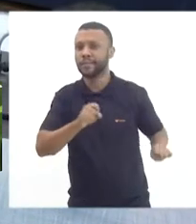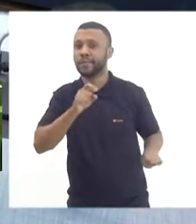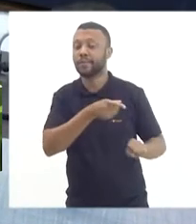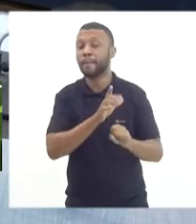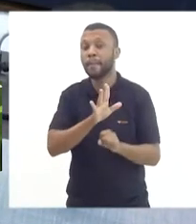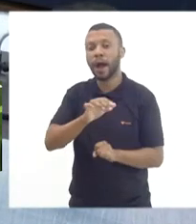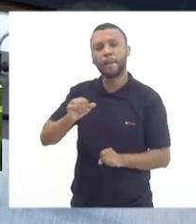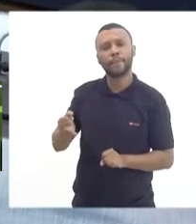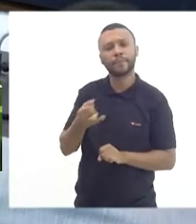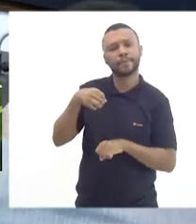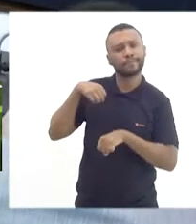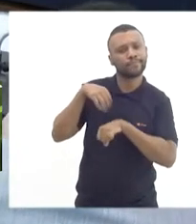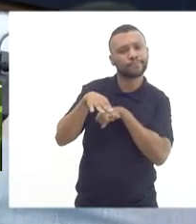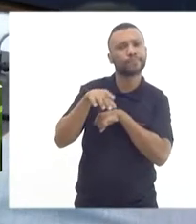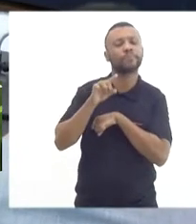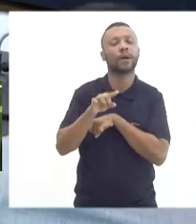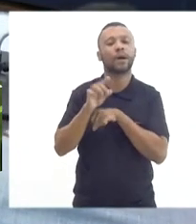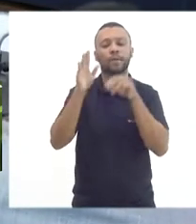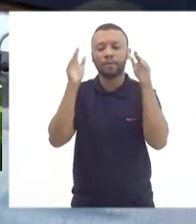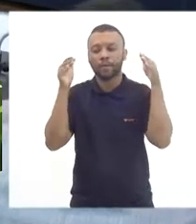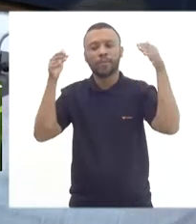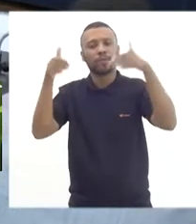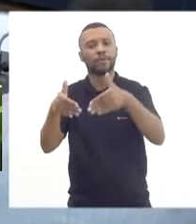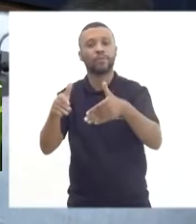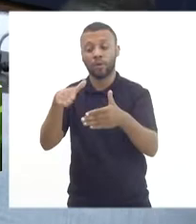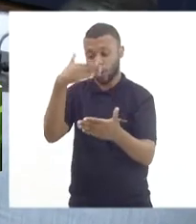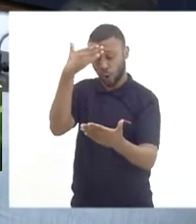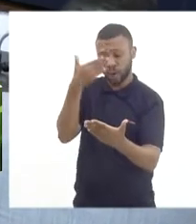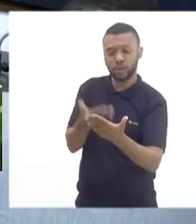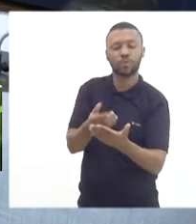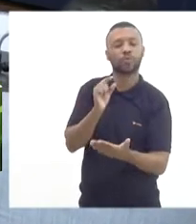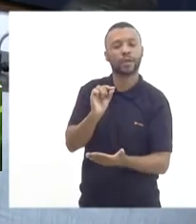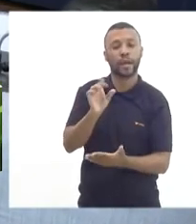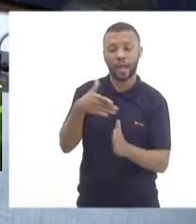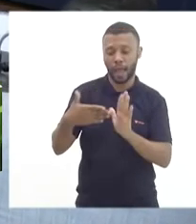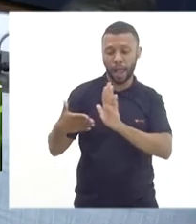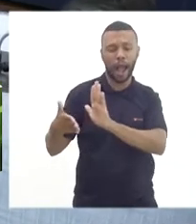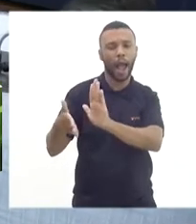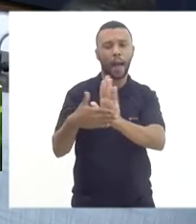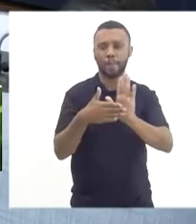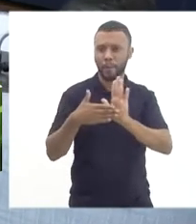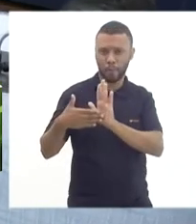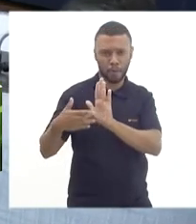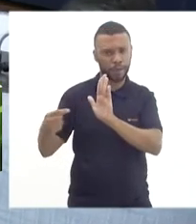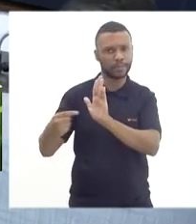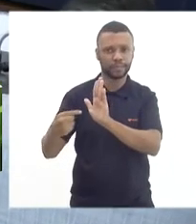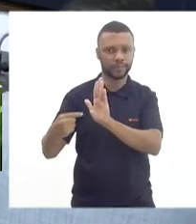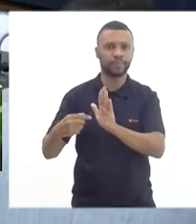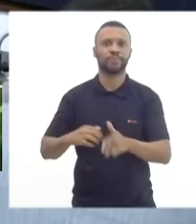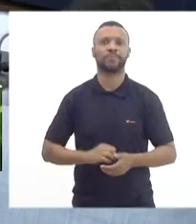específica, o que eu acho assim, da proposta, né?